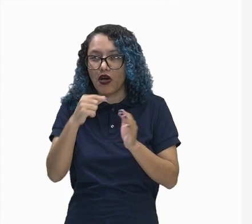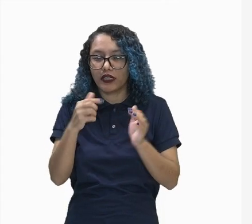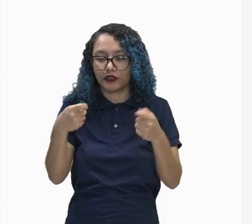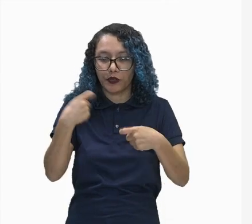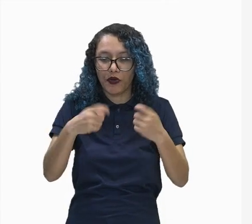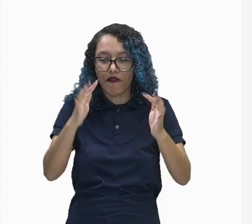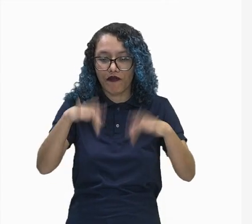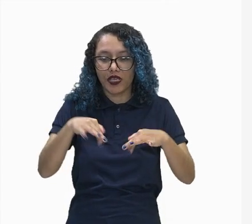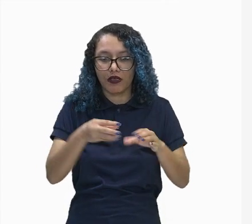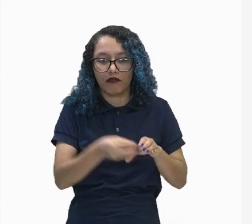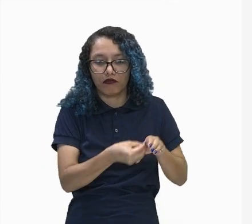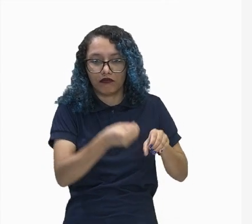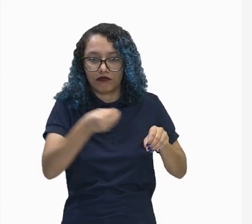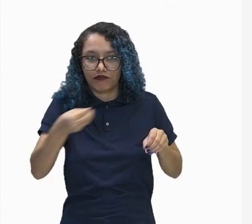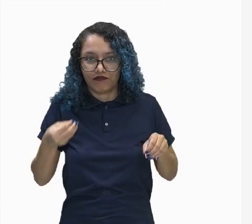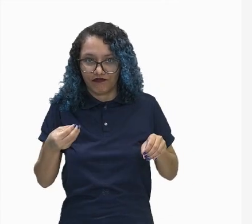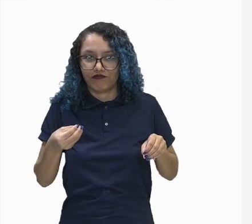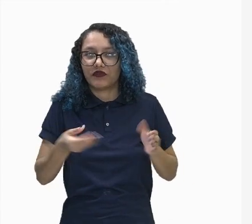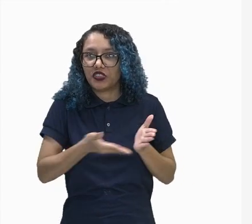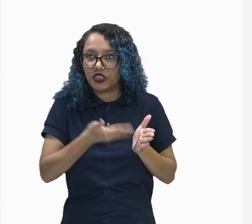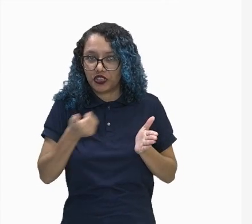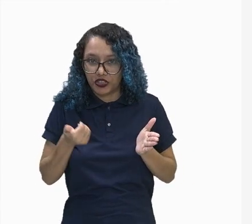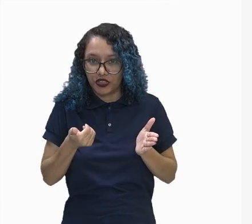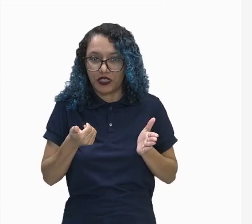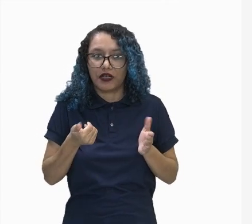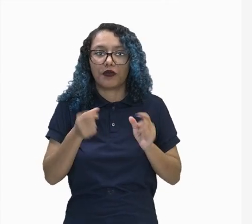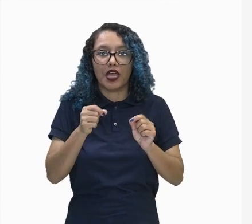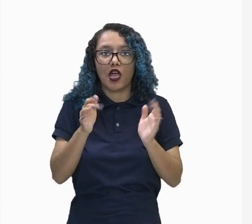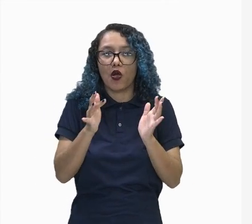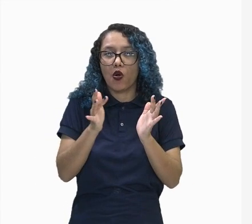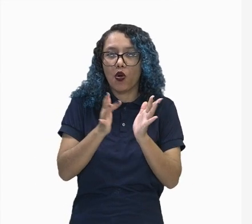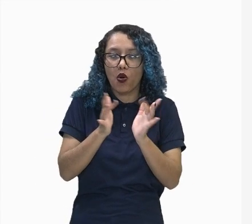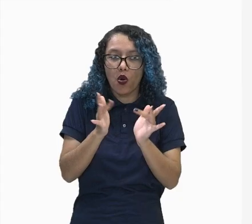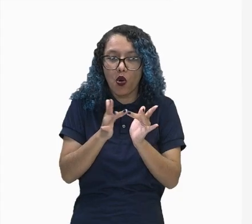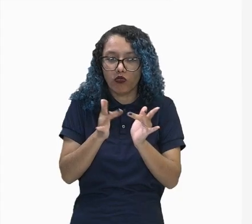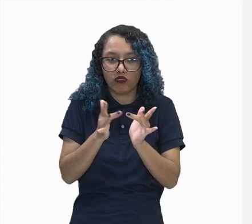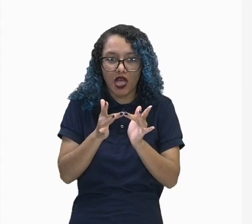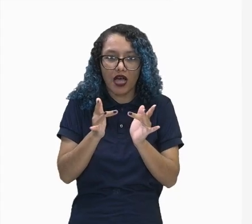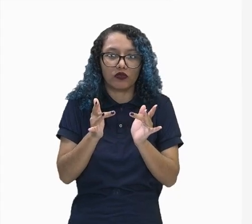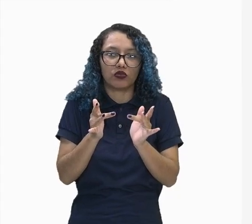ele não impede o contato com os fluidos corporais, o diafragma também não